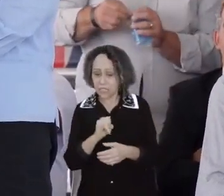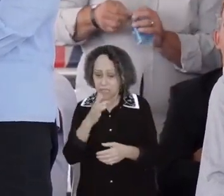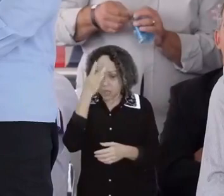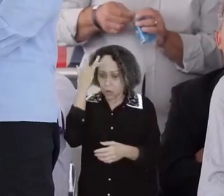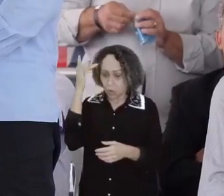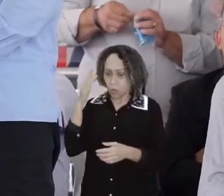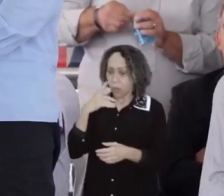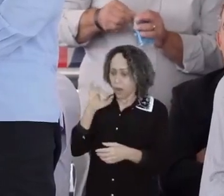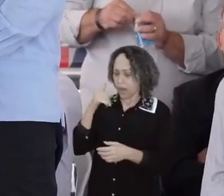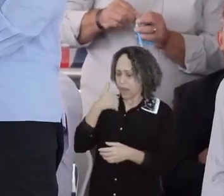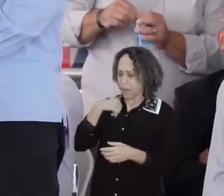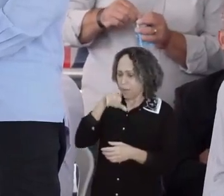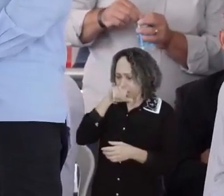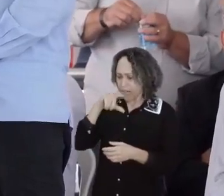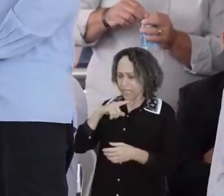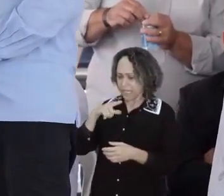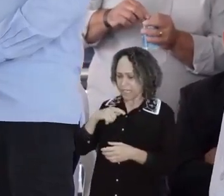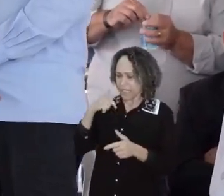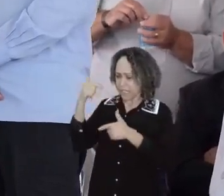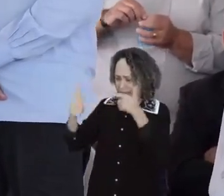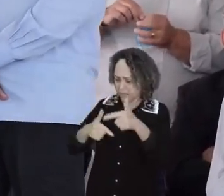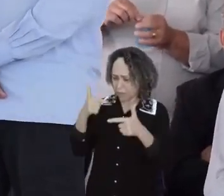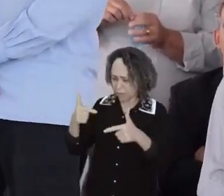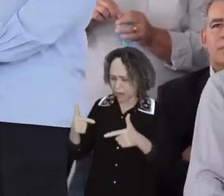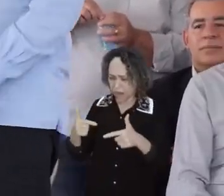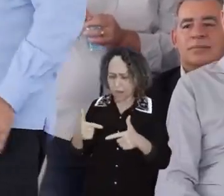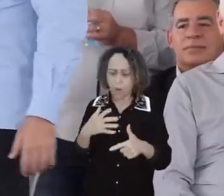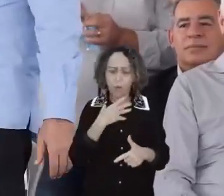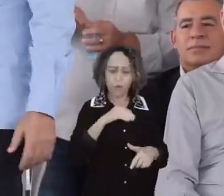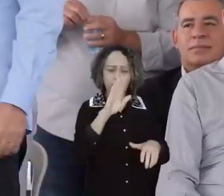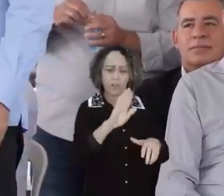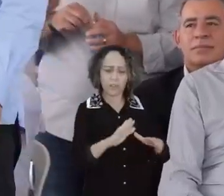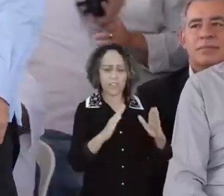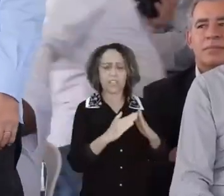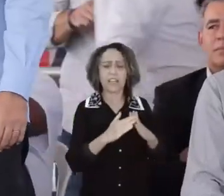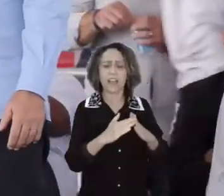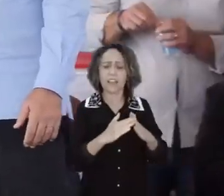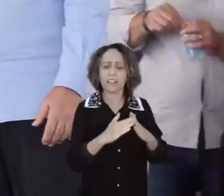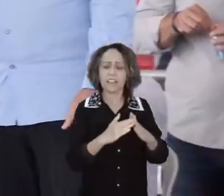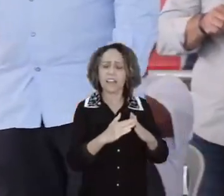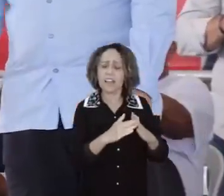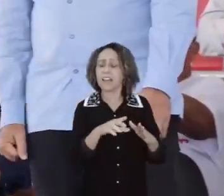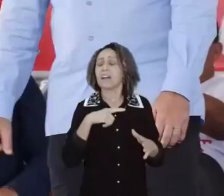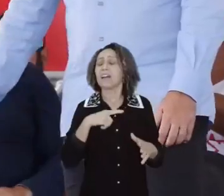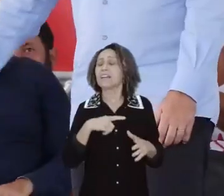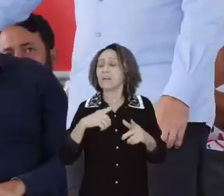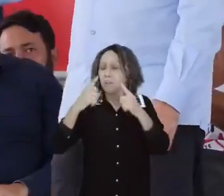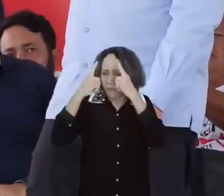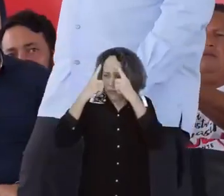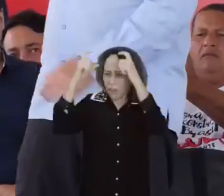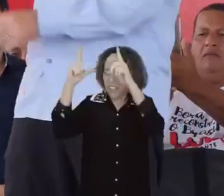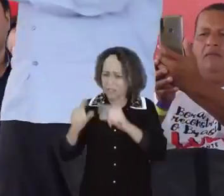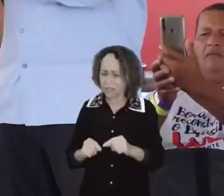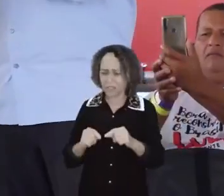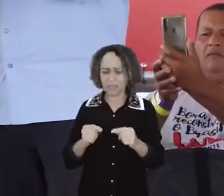vai diminuir assalto, vai diminuir a violência. E aí a gente vai viver muito mais feliz.